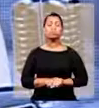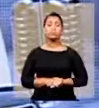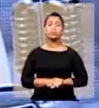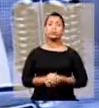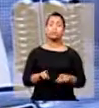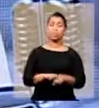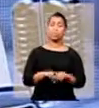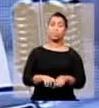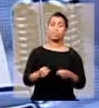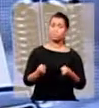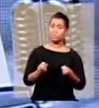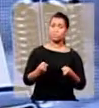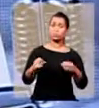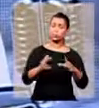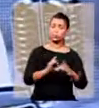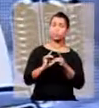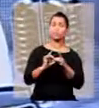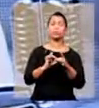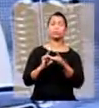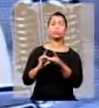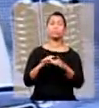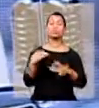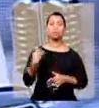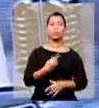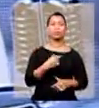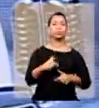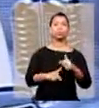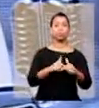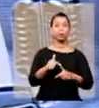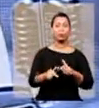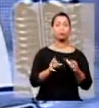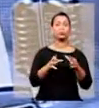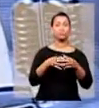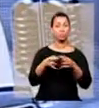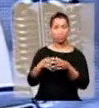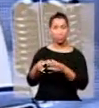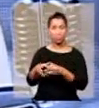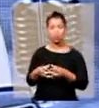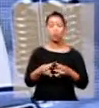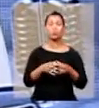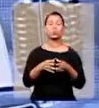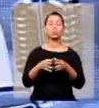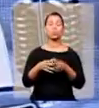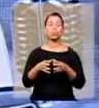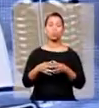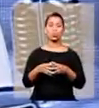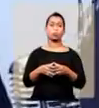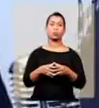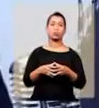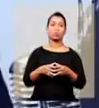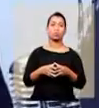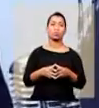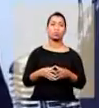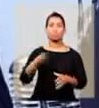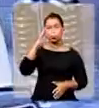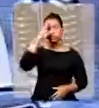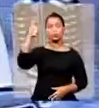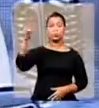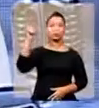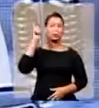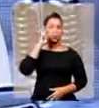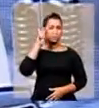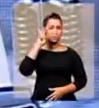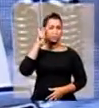com grupos, né? Com o grupo, inclusive, de quinta-feira. Hoje nós temos grupo. Aonde que funciona?